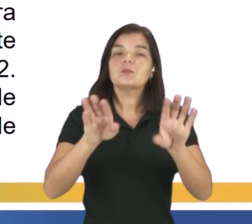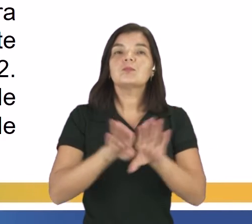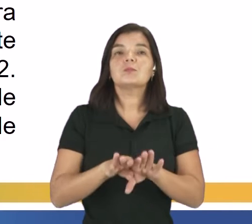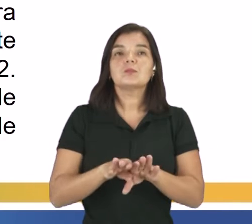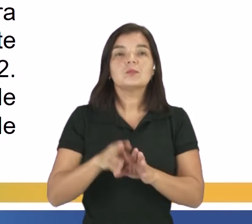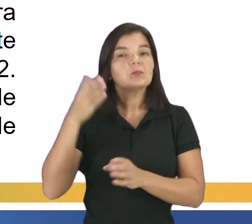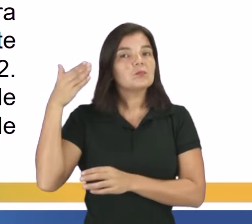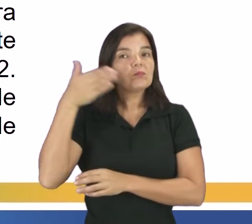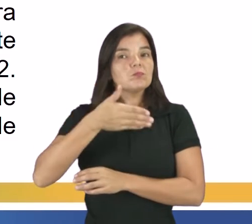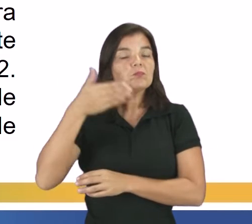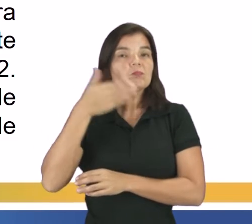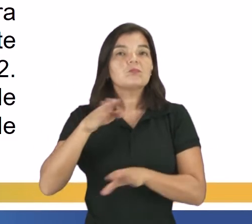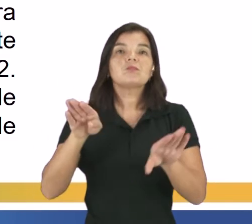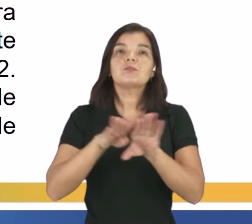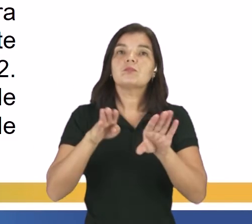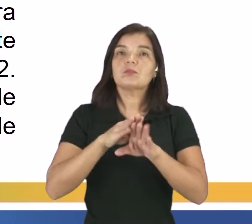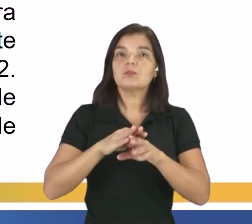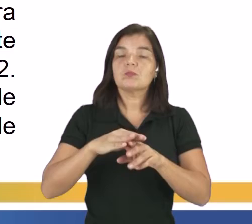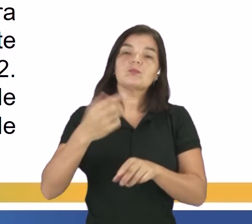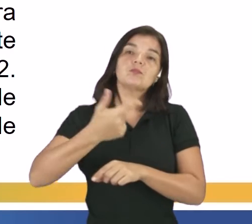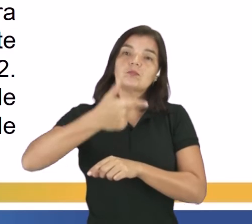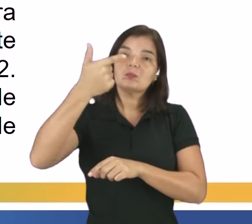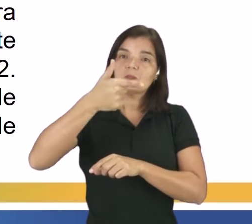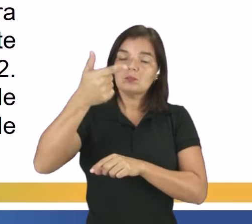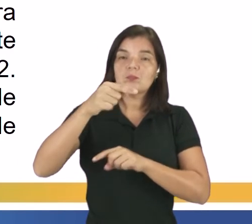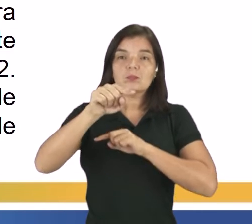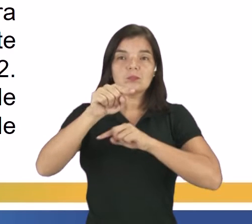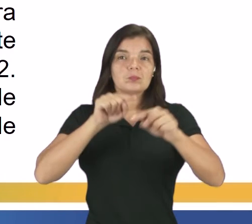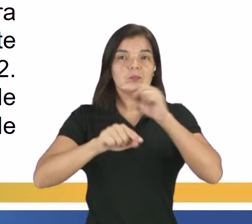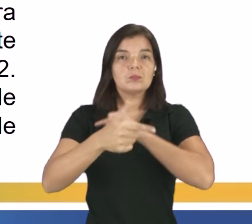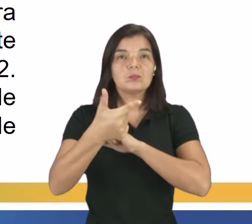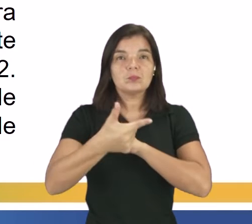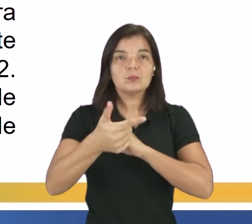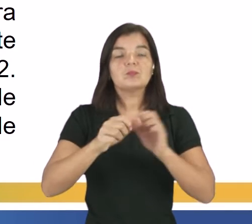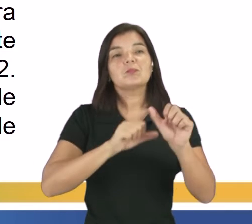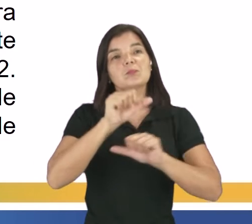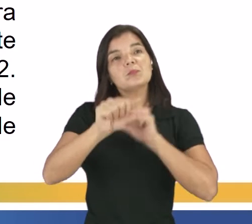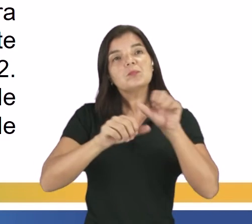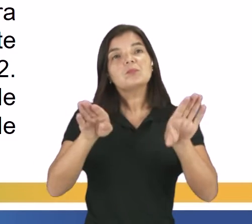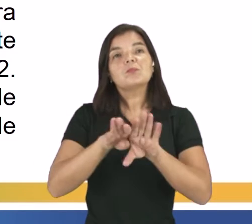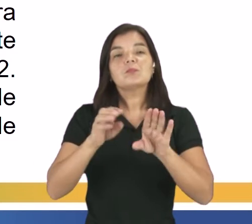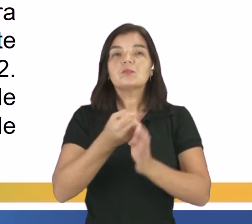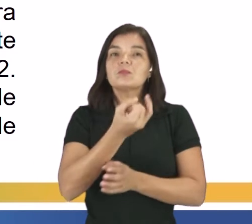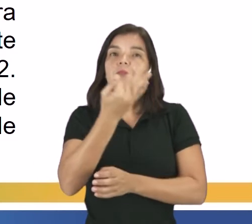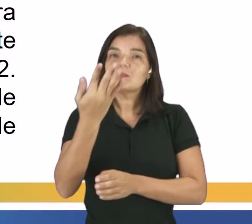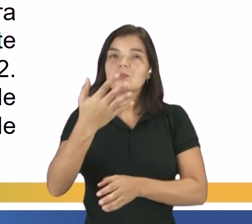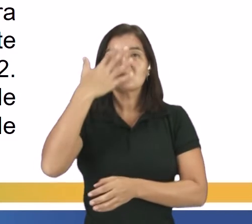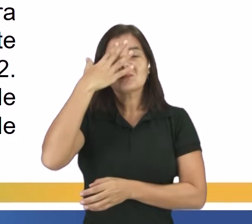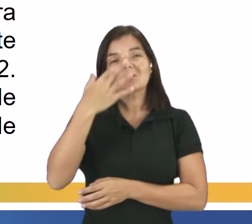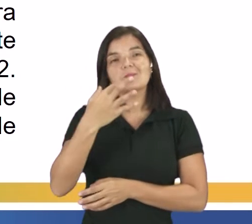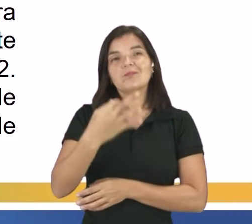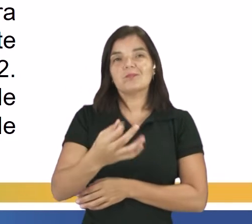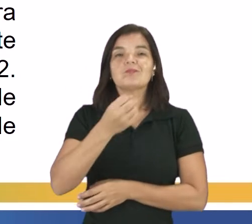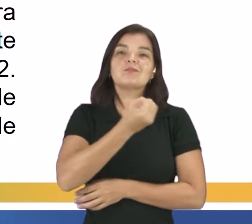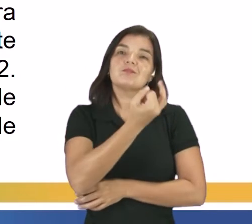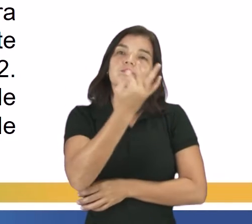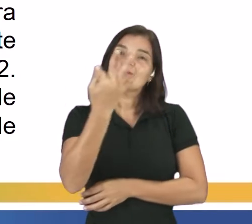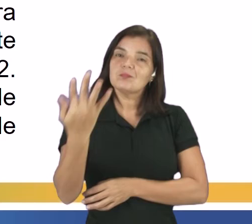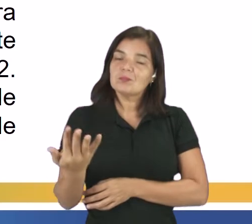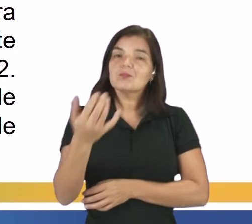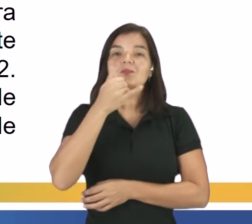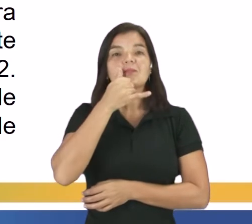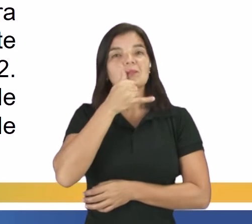da constante, pelo quadrado da deformação dividido por 2, e essa quantidade de trabalho é exatamente a quantidade